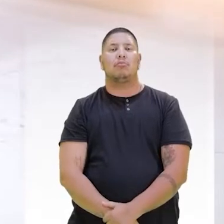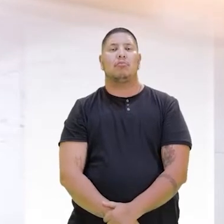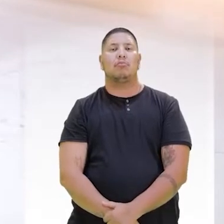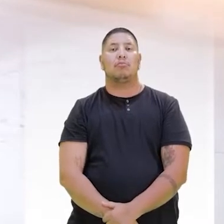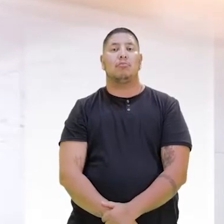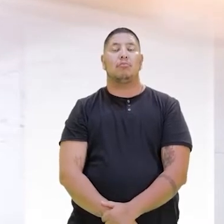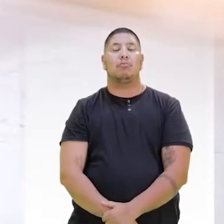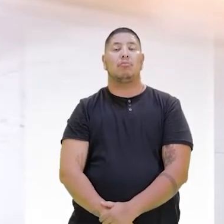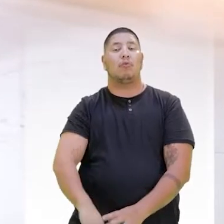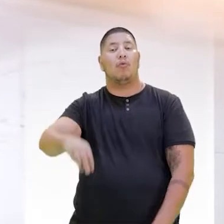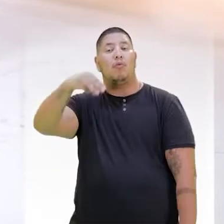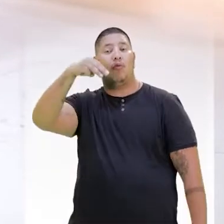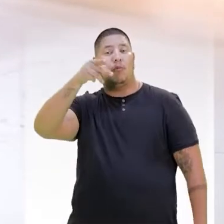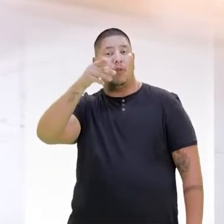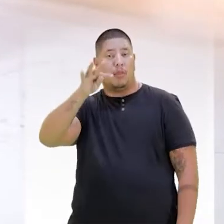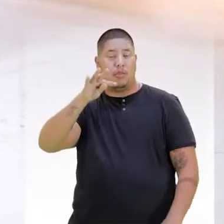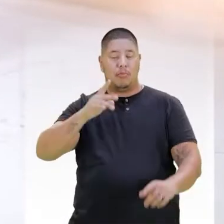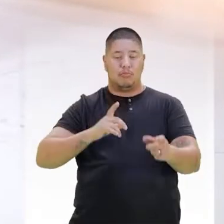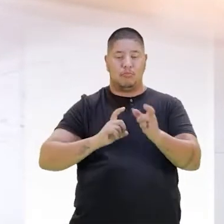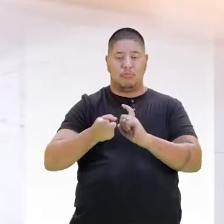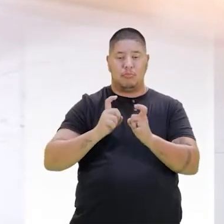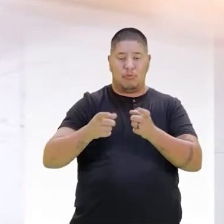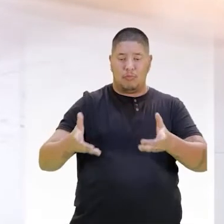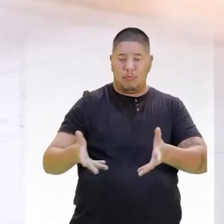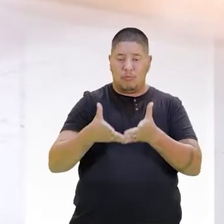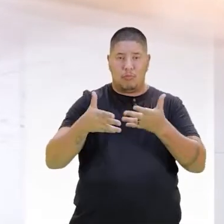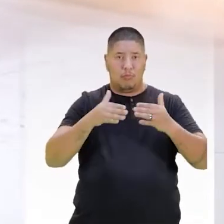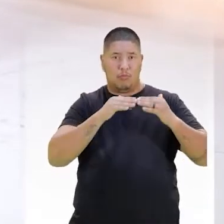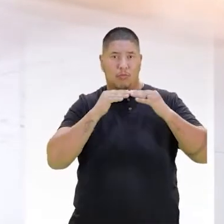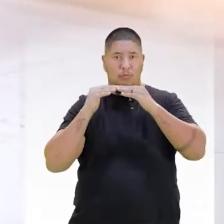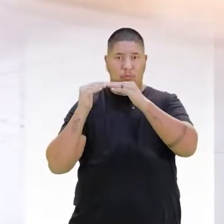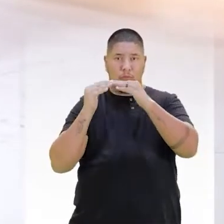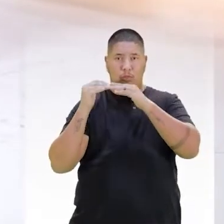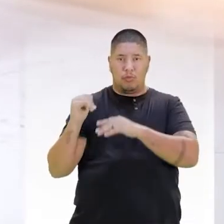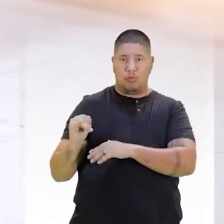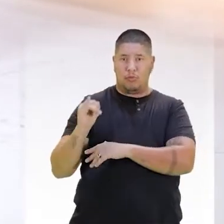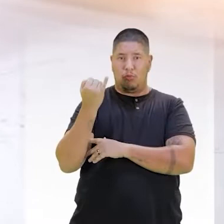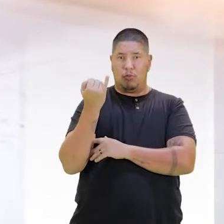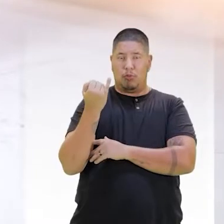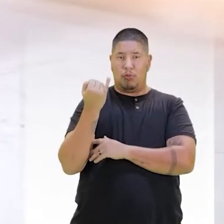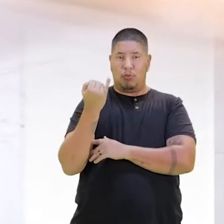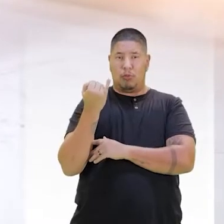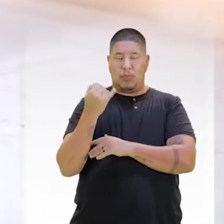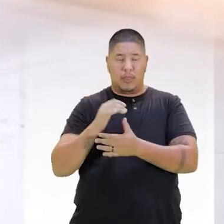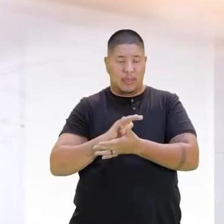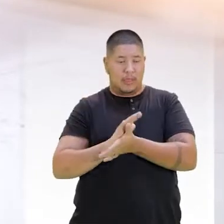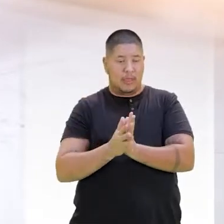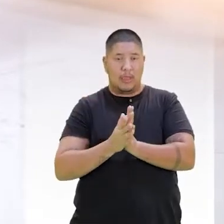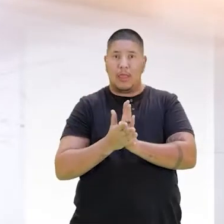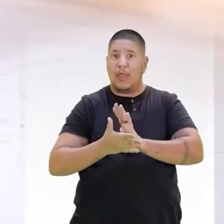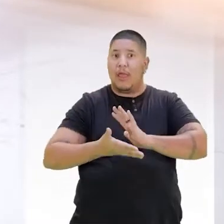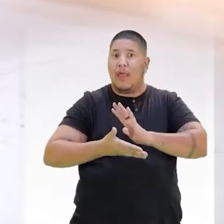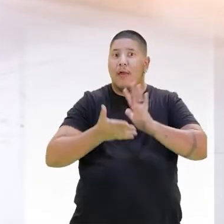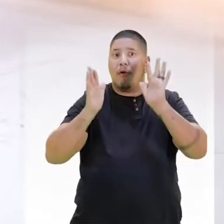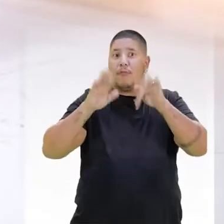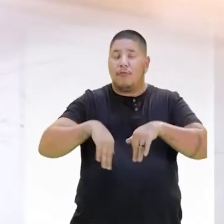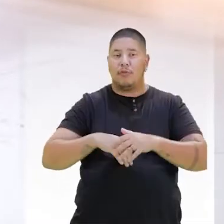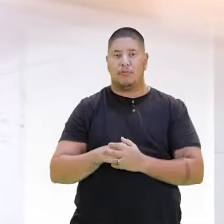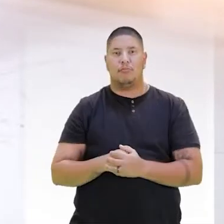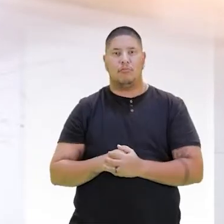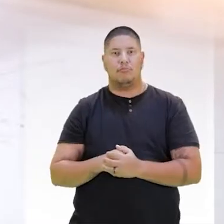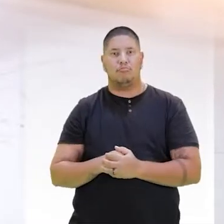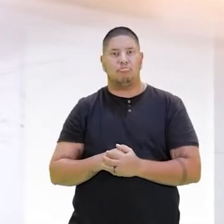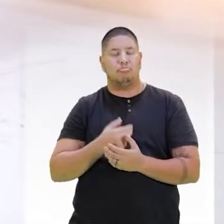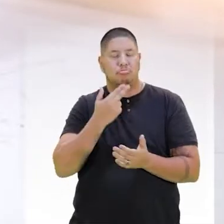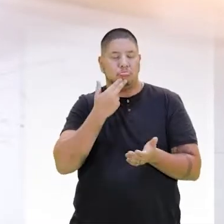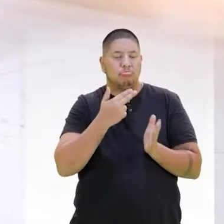MPT, por meio da Coordenadoria Nacional de Promoção da Igualdade de Oportunidades e Eliminação da Discriminação no Trabalho, emitiu